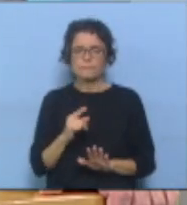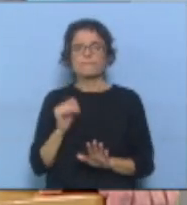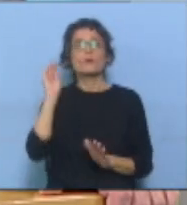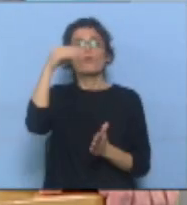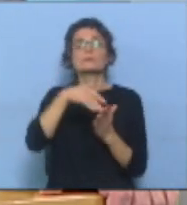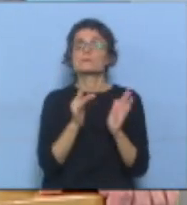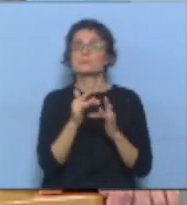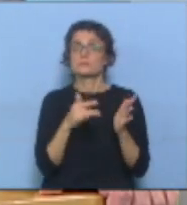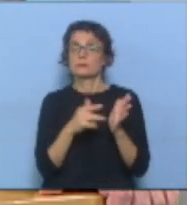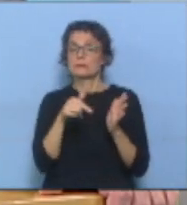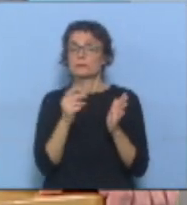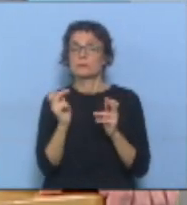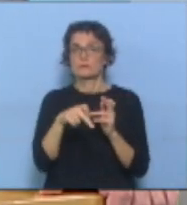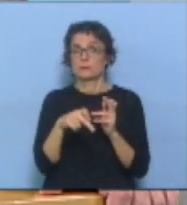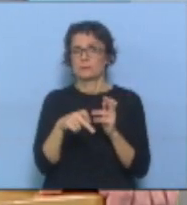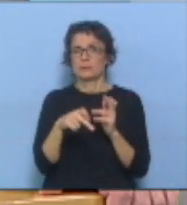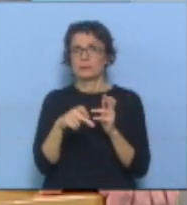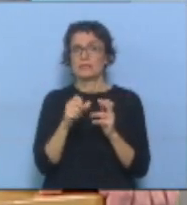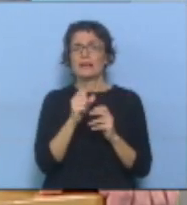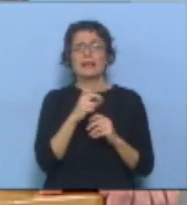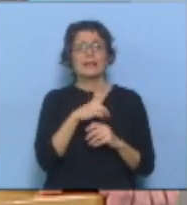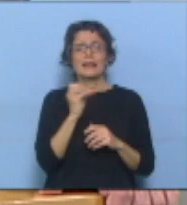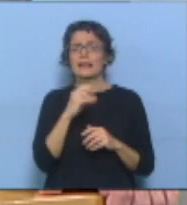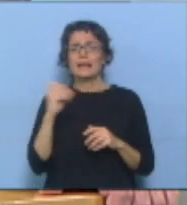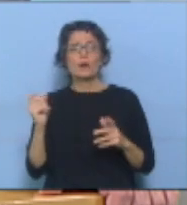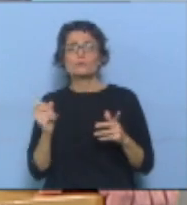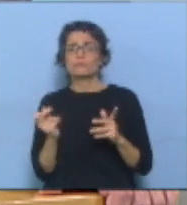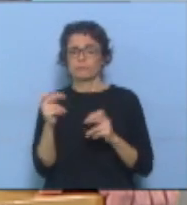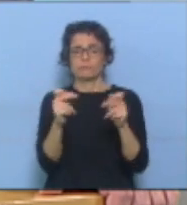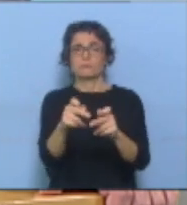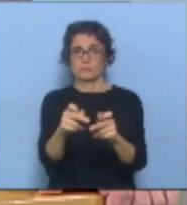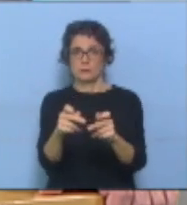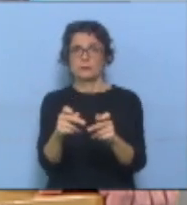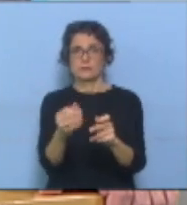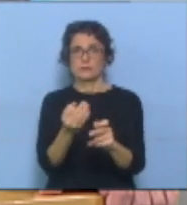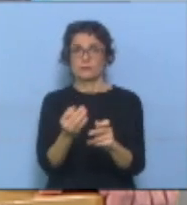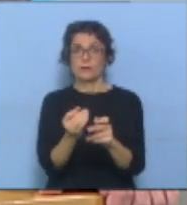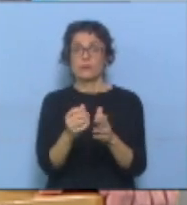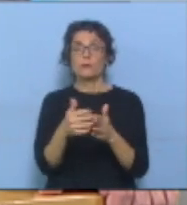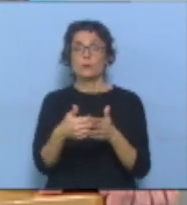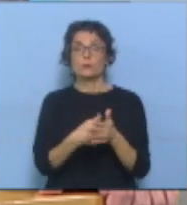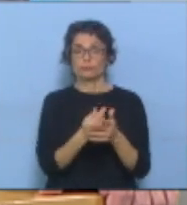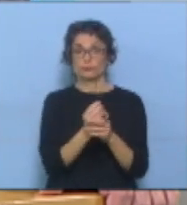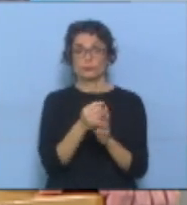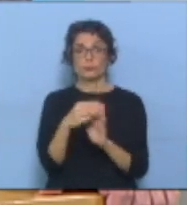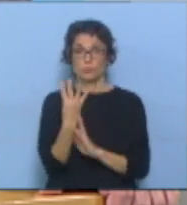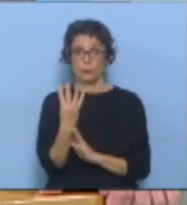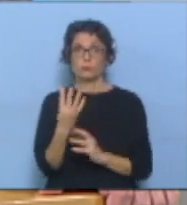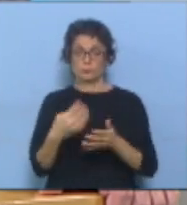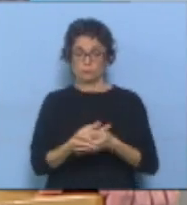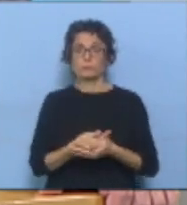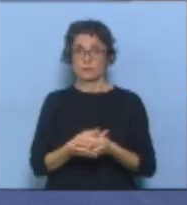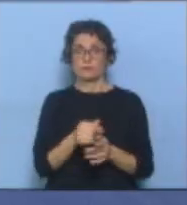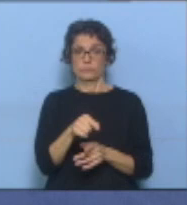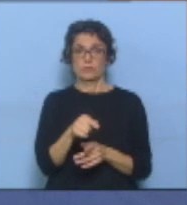que aparecem nos 4 evangelhos. É raríssimo, são muito poucos. Os acontecimentos que aparecem nos 4 evangelhos são muito poucos. O batismo é